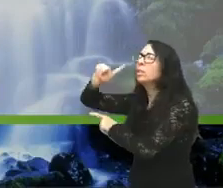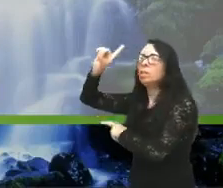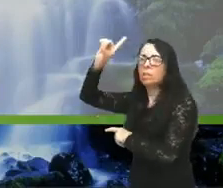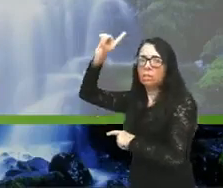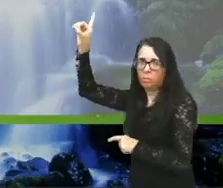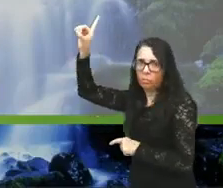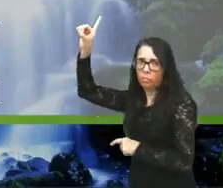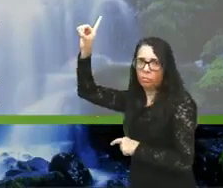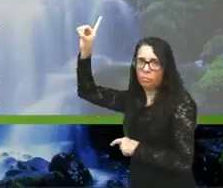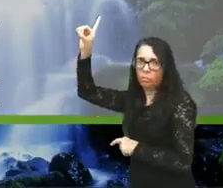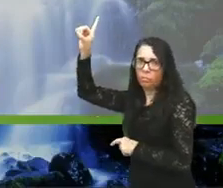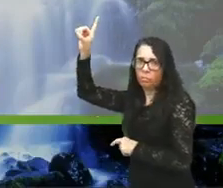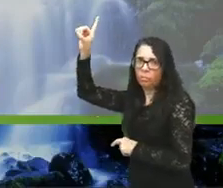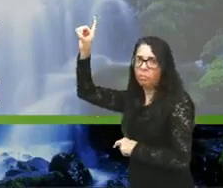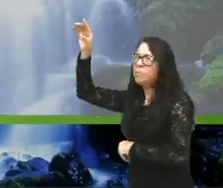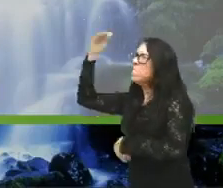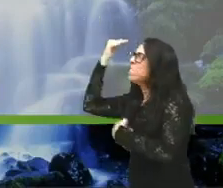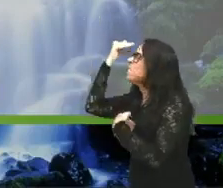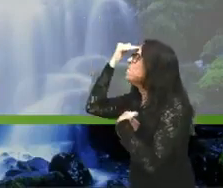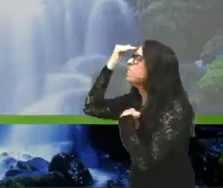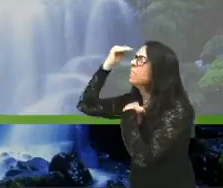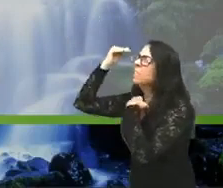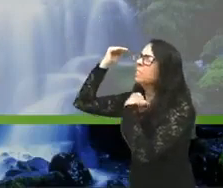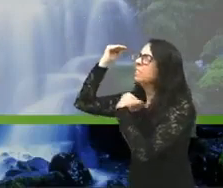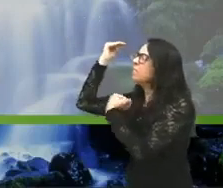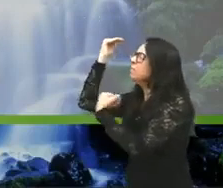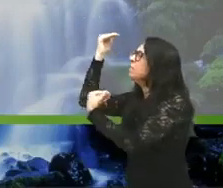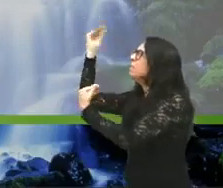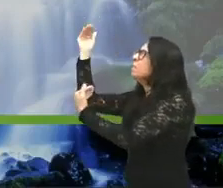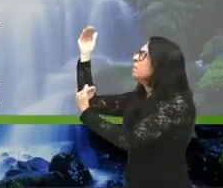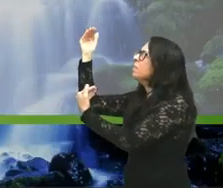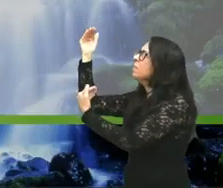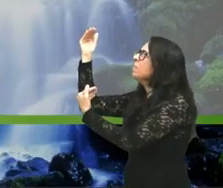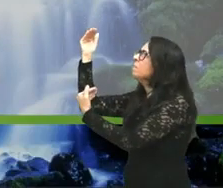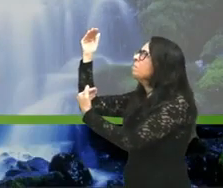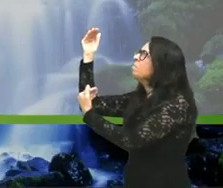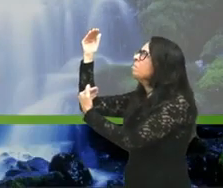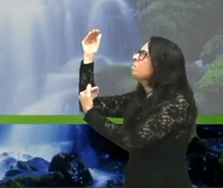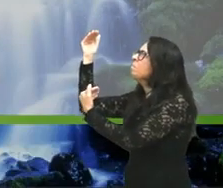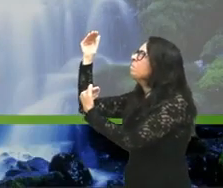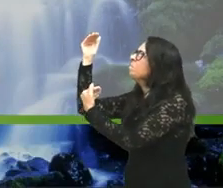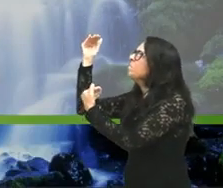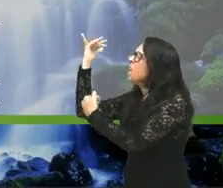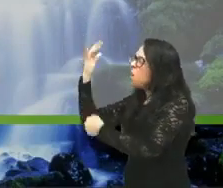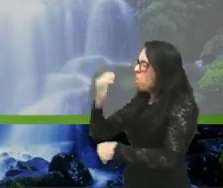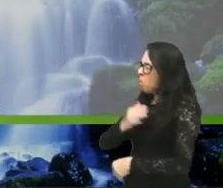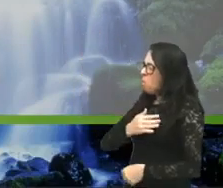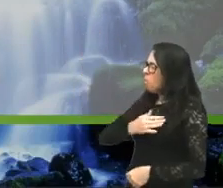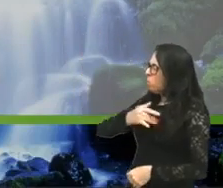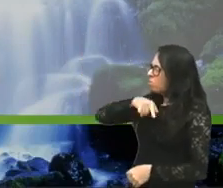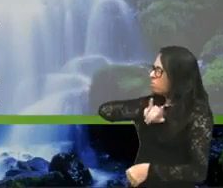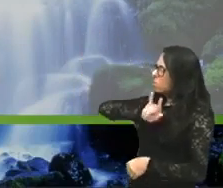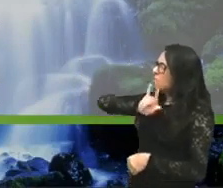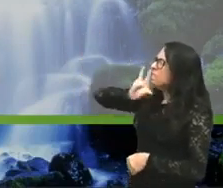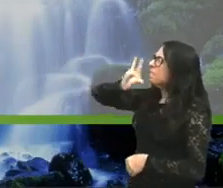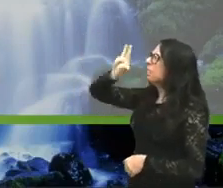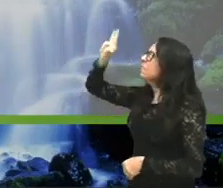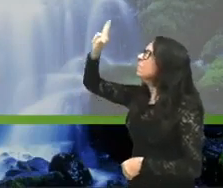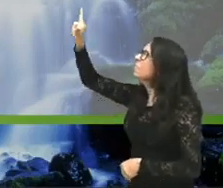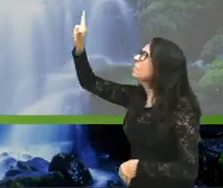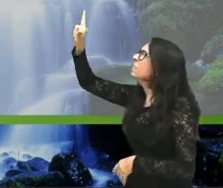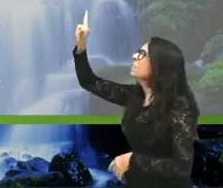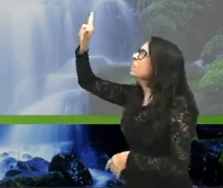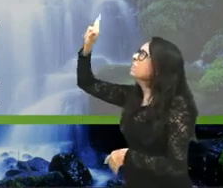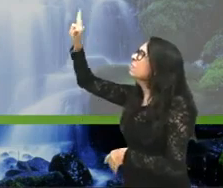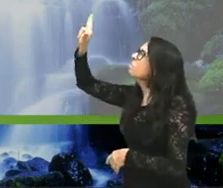em todas as dimensões. A espiritualidade que coloca em prática o discernimento da vontade de Deus para a